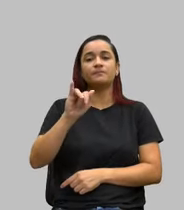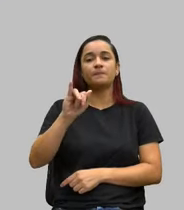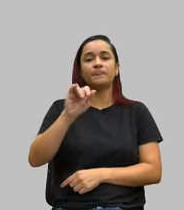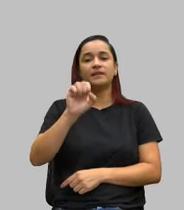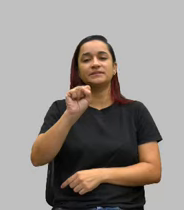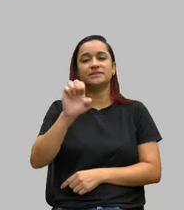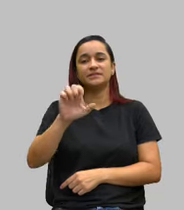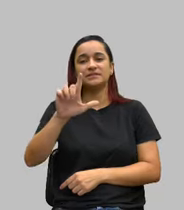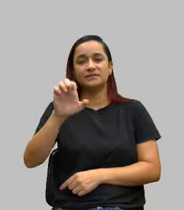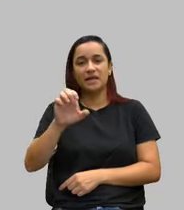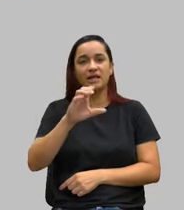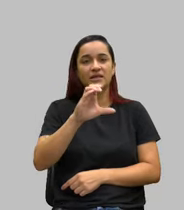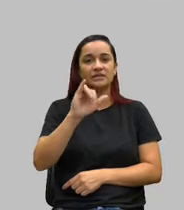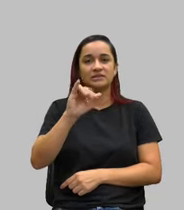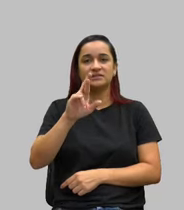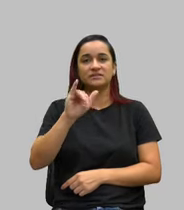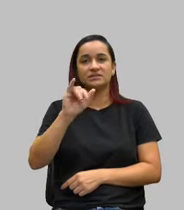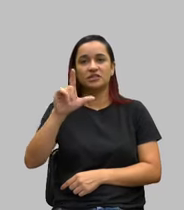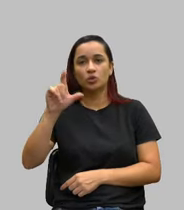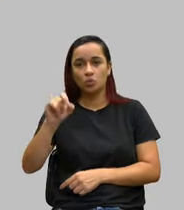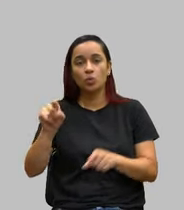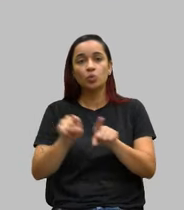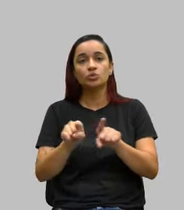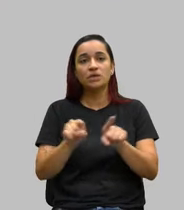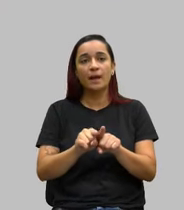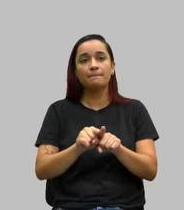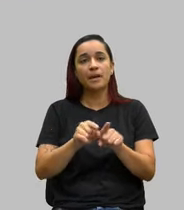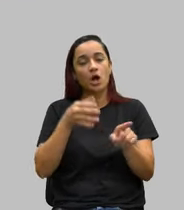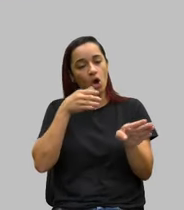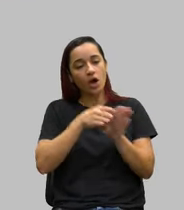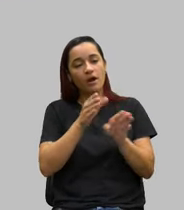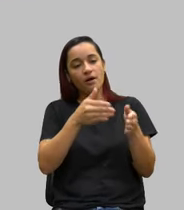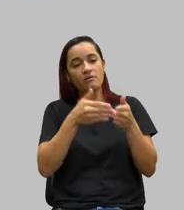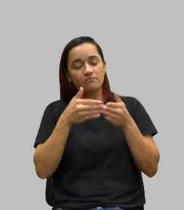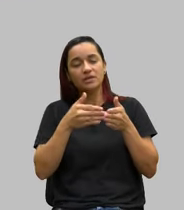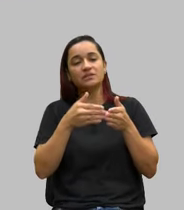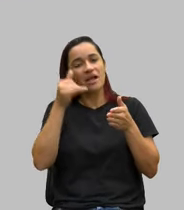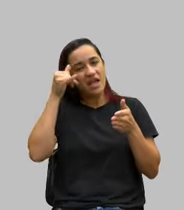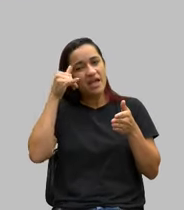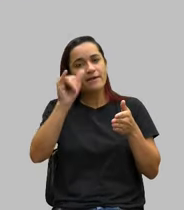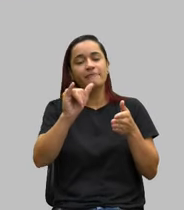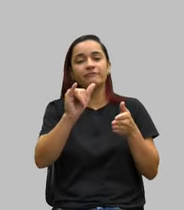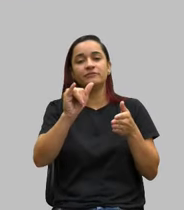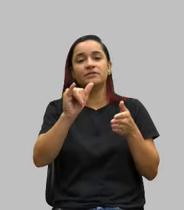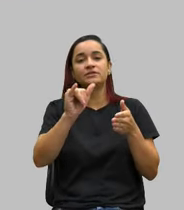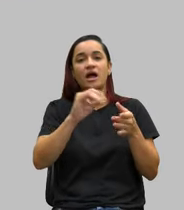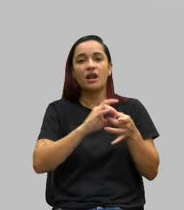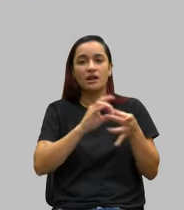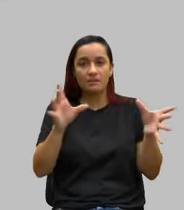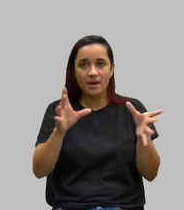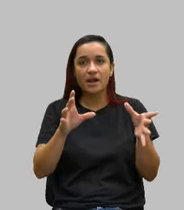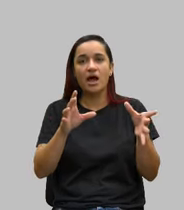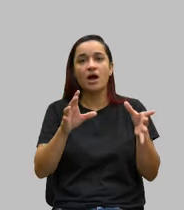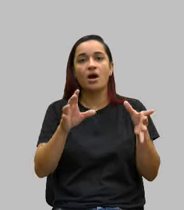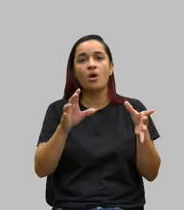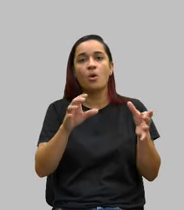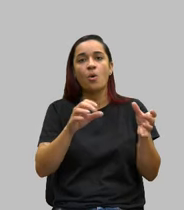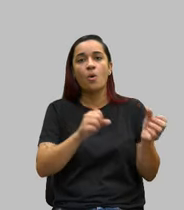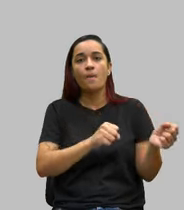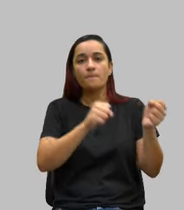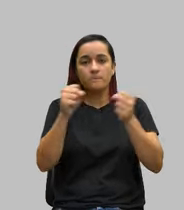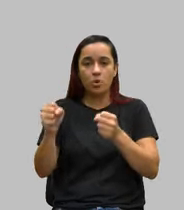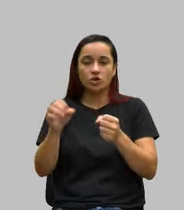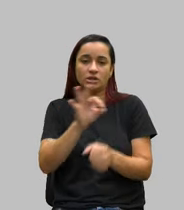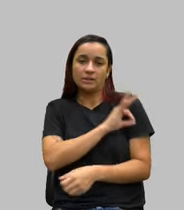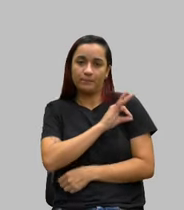também com aqui as observações feitas secretário para não permitir a privatização do Poder de polícia